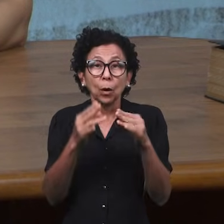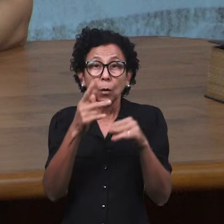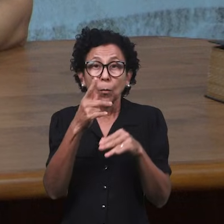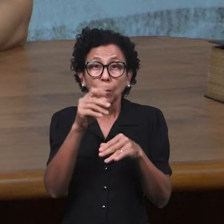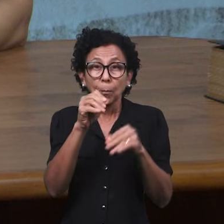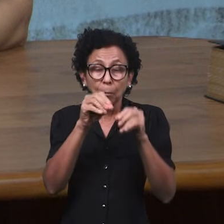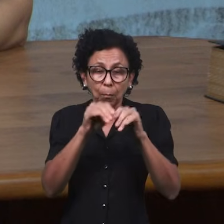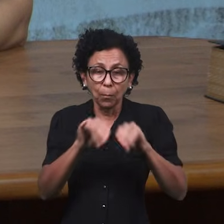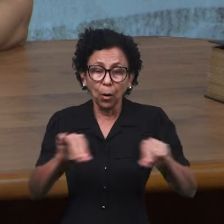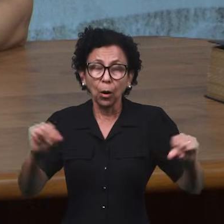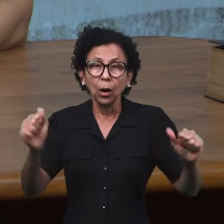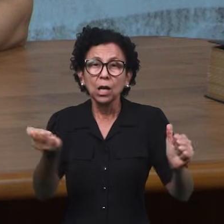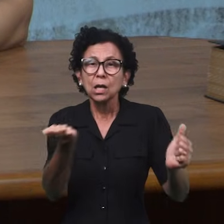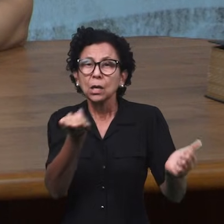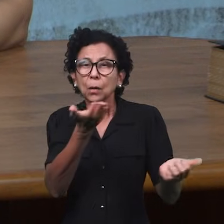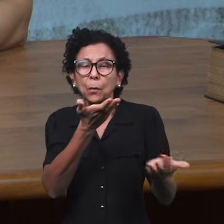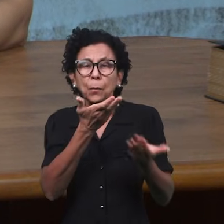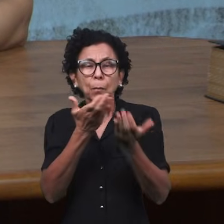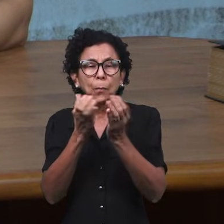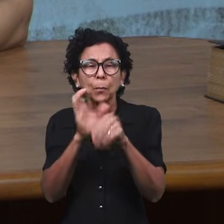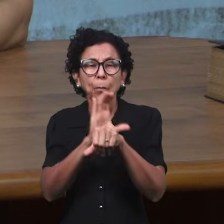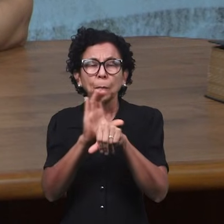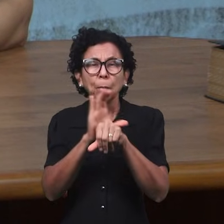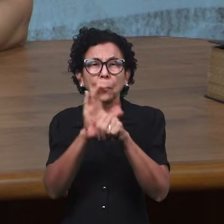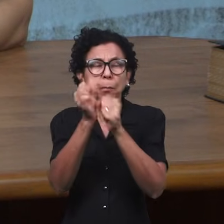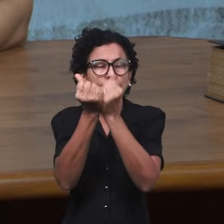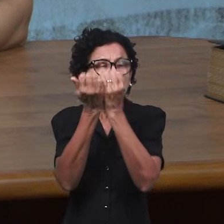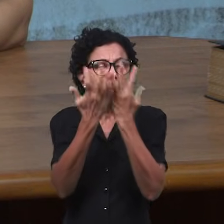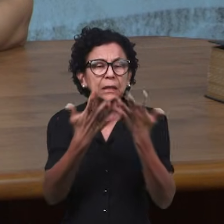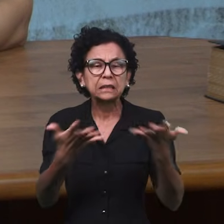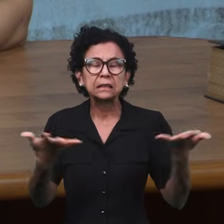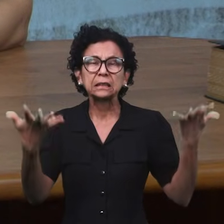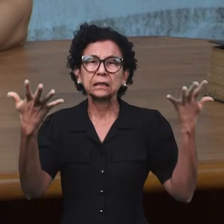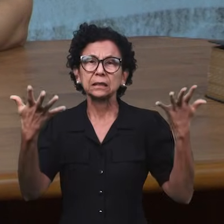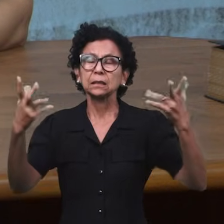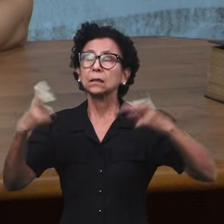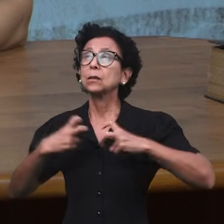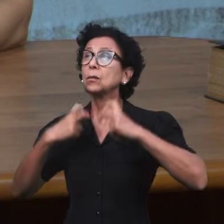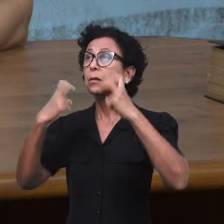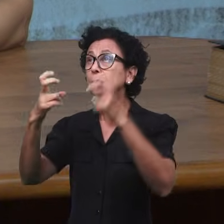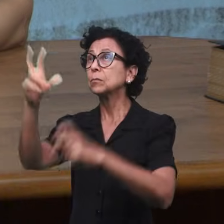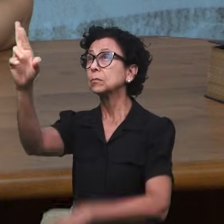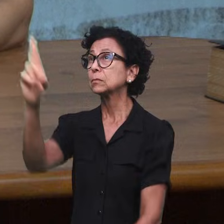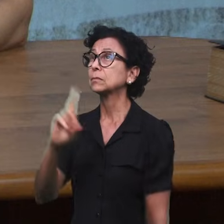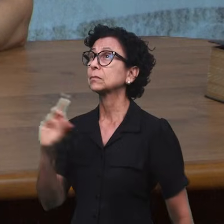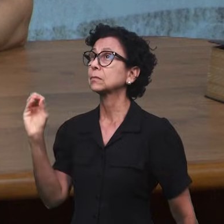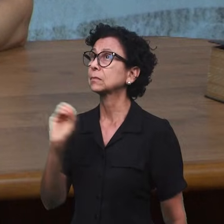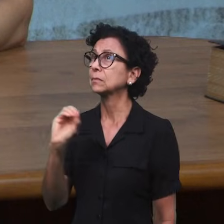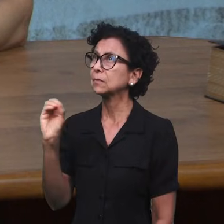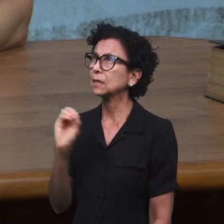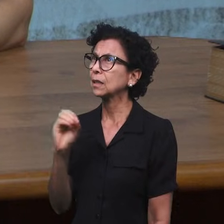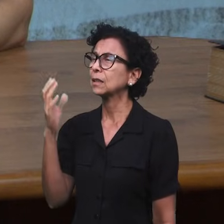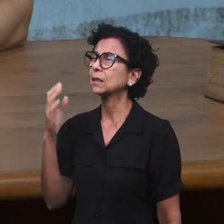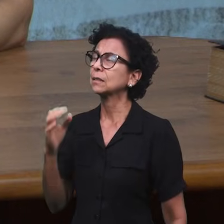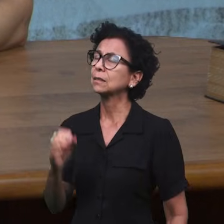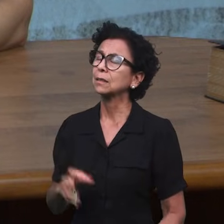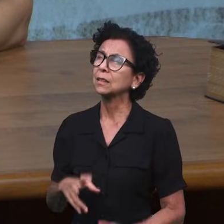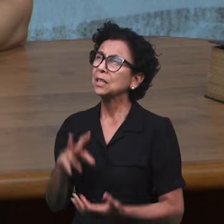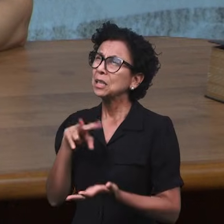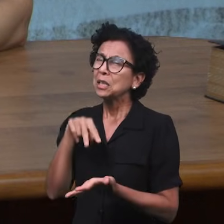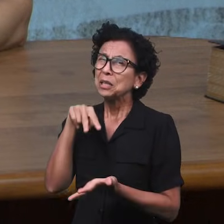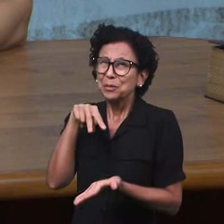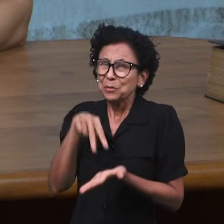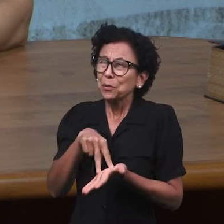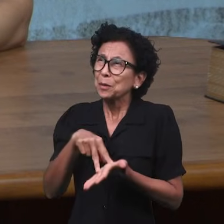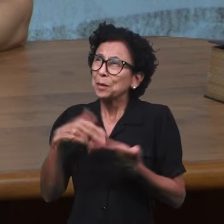cinza. Clamo a ti, mas tu não me respondes. Estou em pé, mas